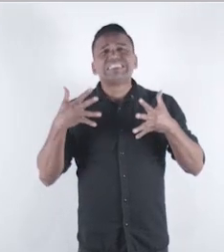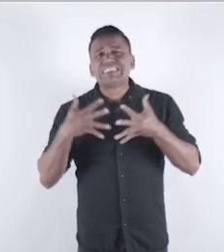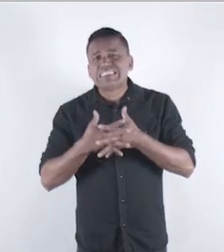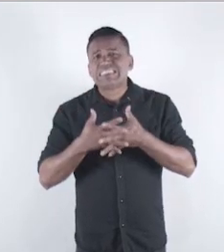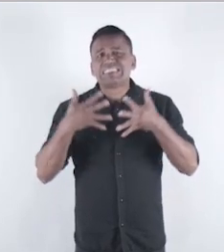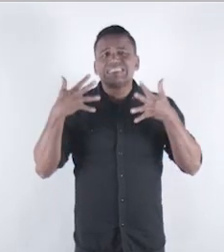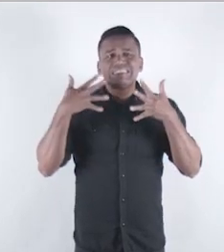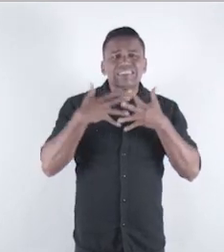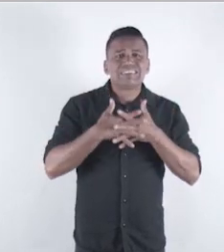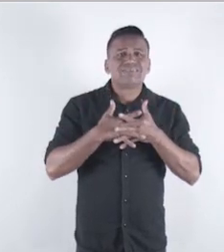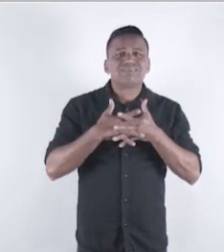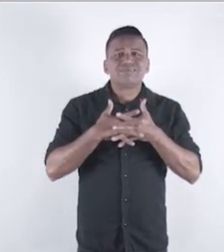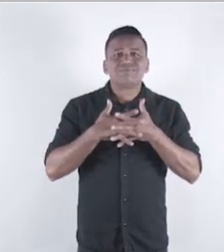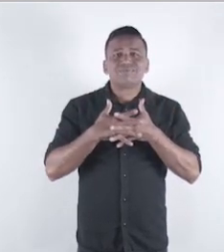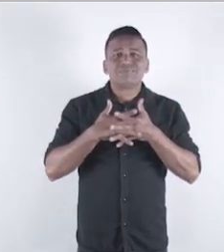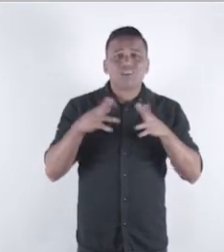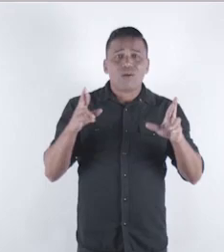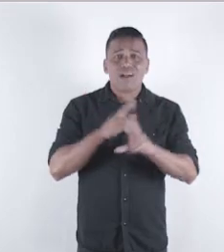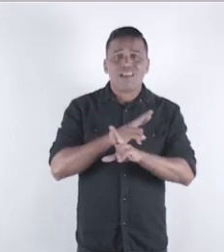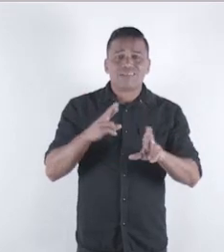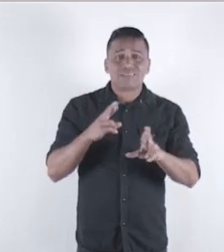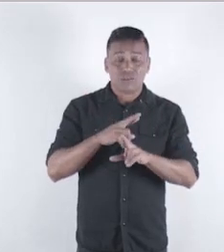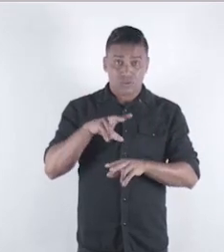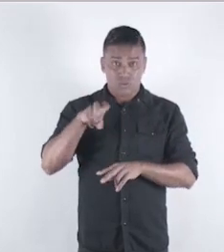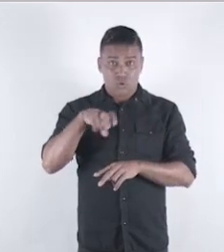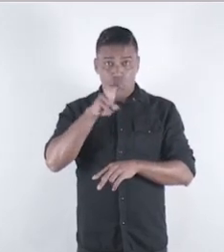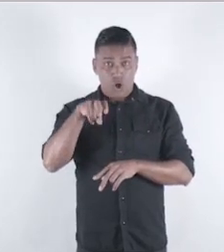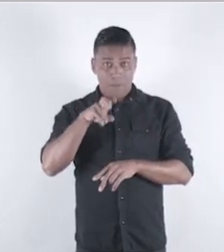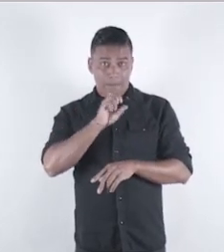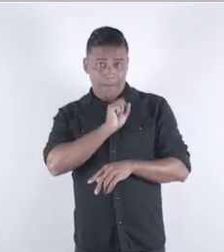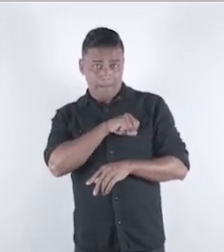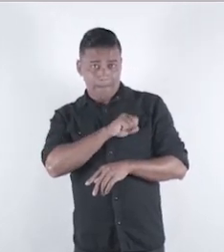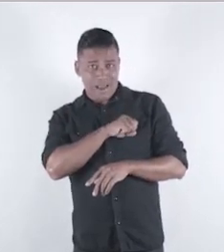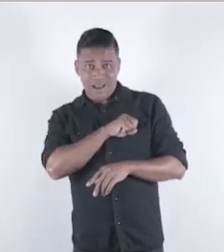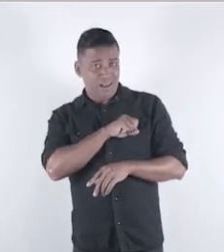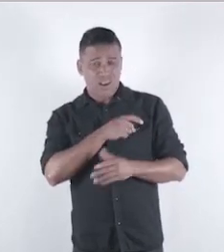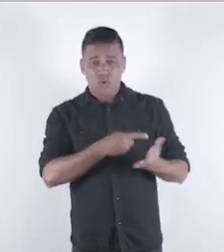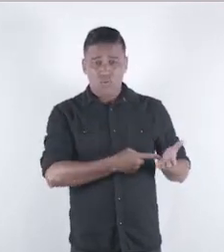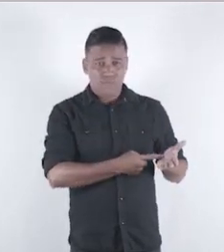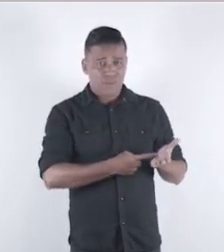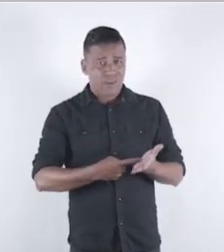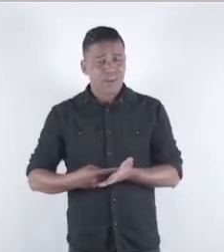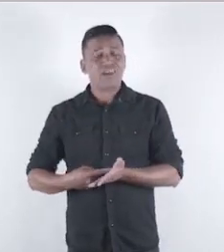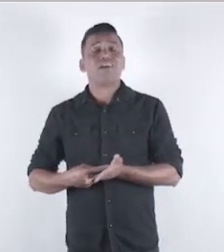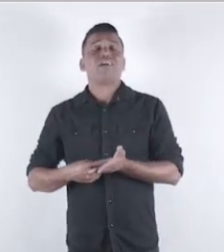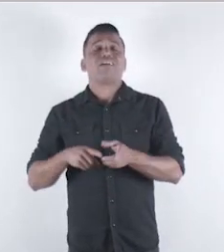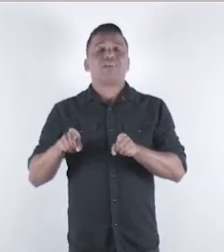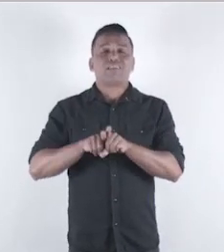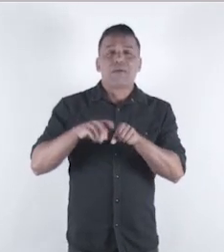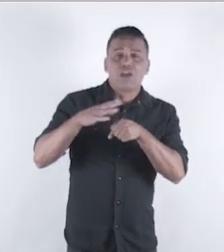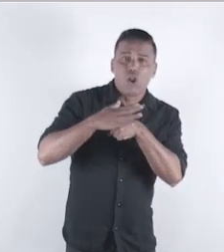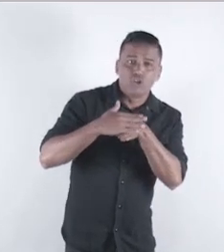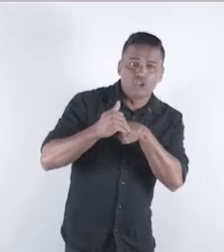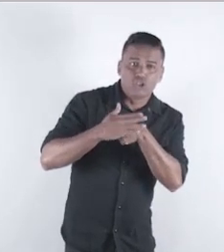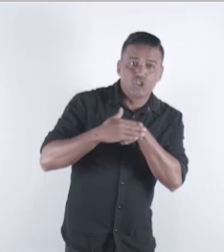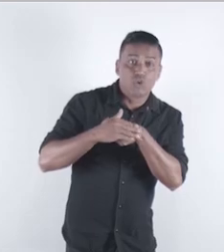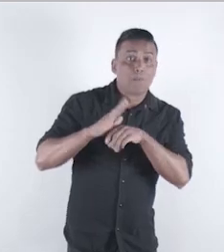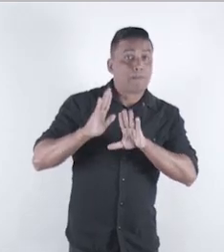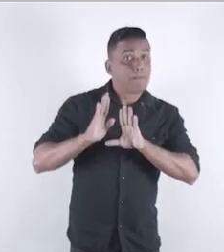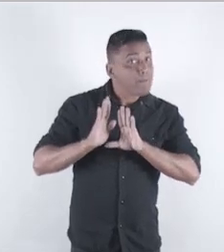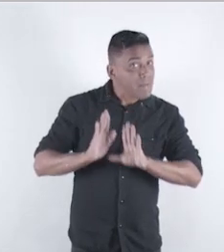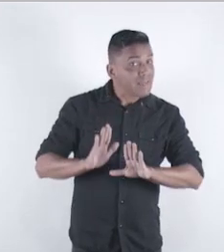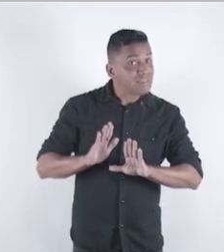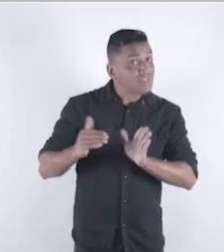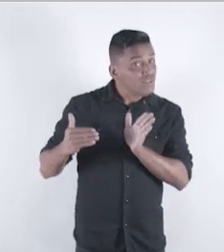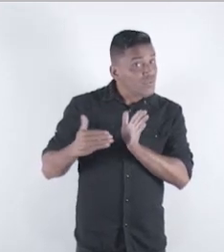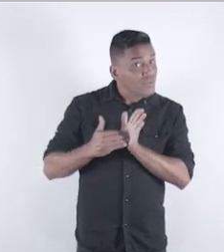porque afinal de contas a cobra não é de toda má. Ela convida, ela faz um pequeno elogio, mas